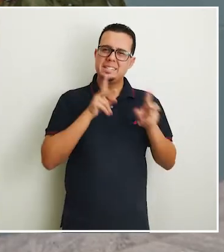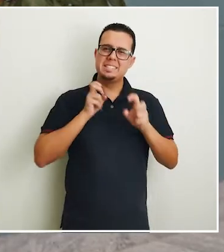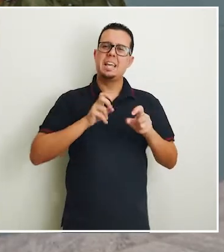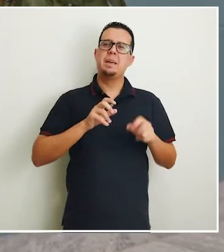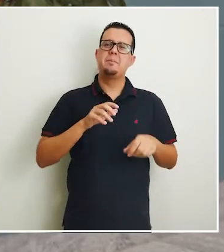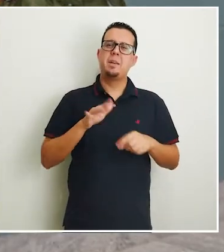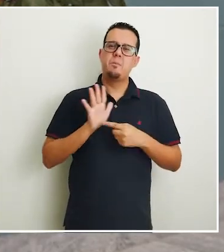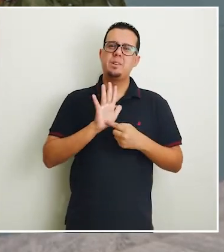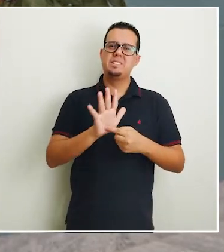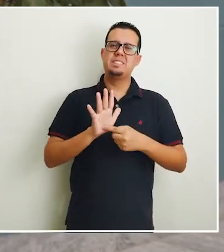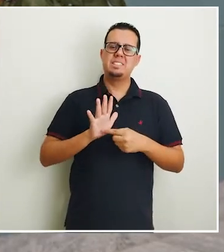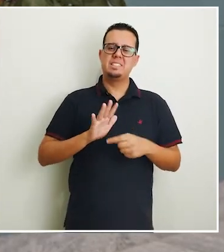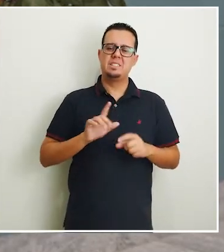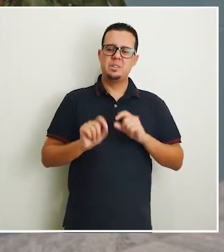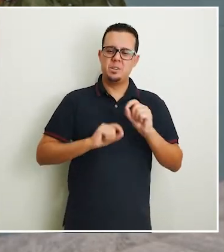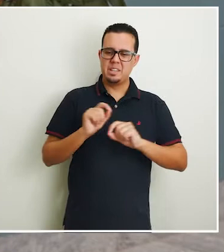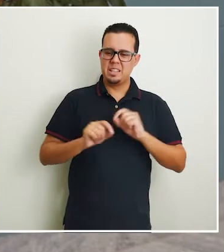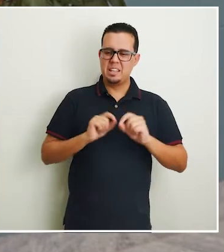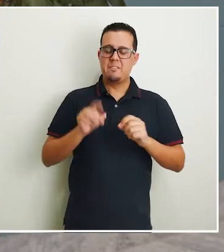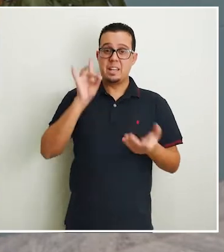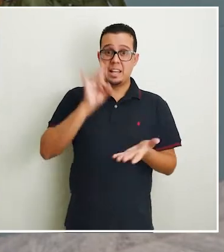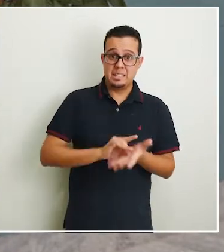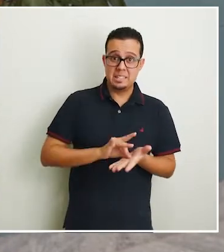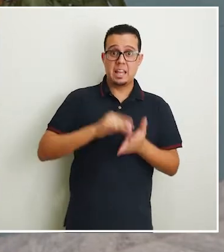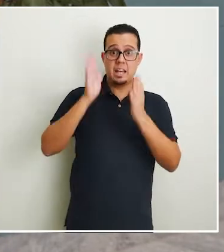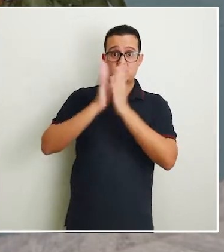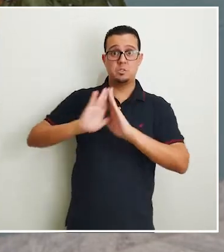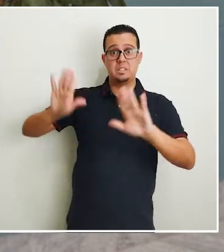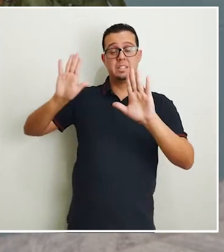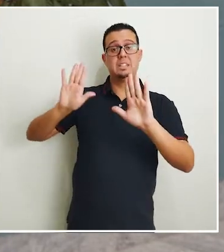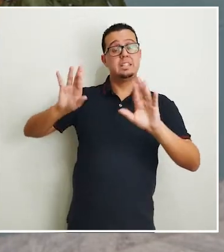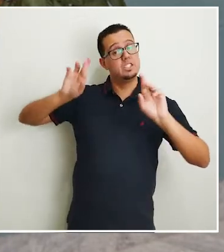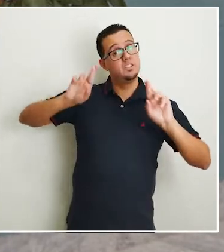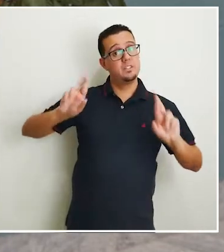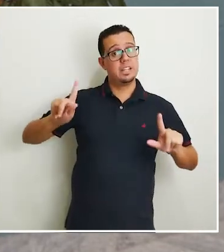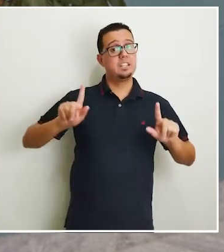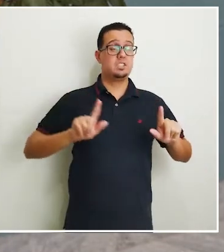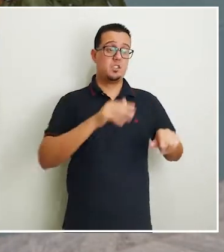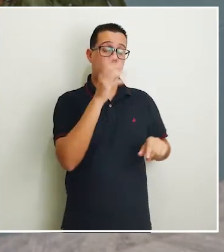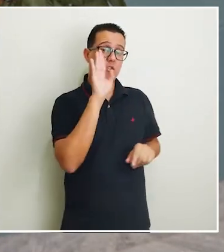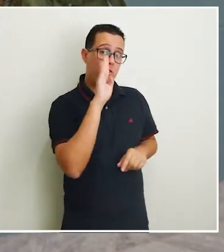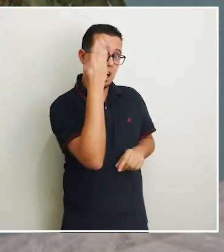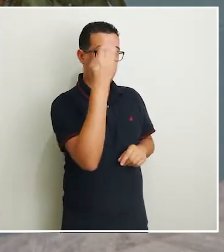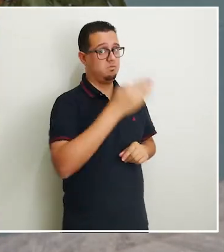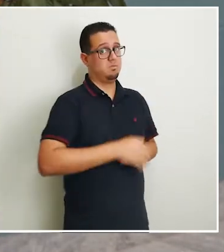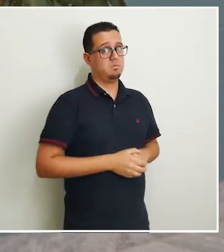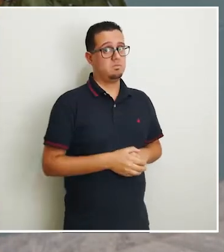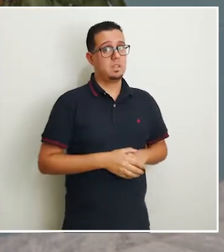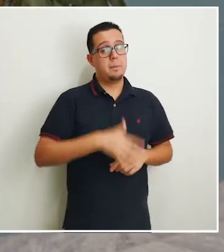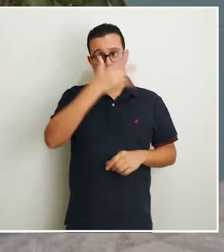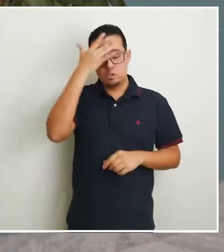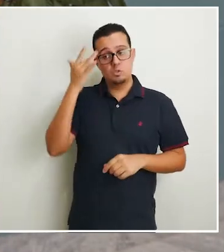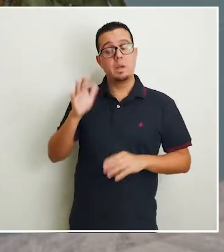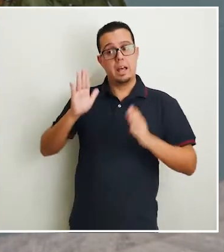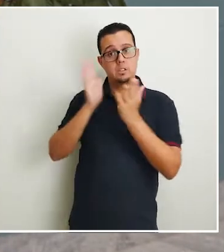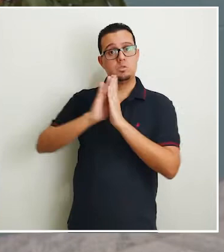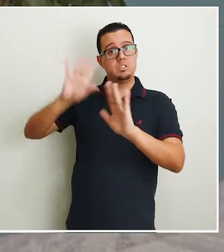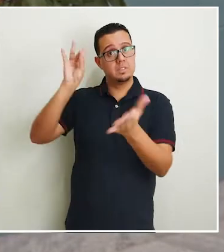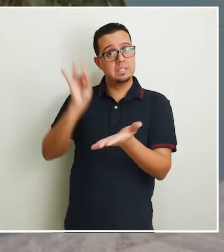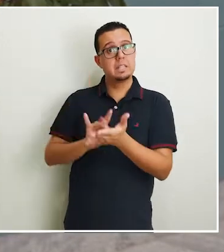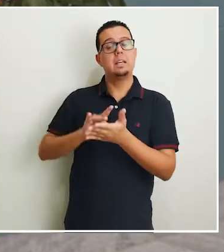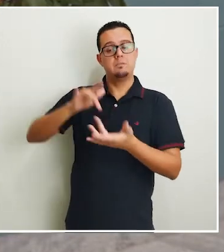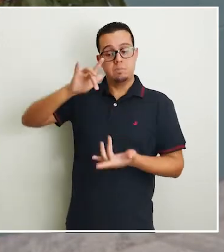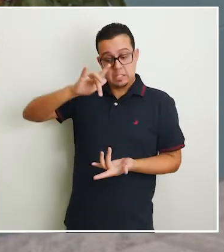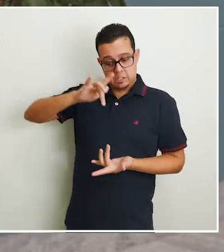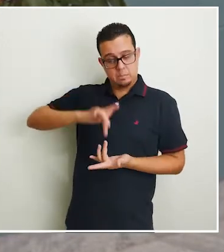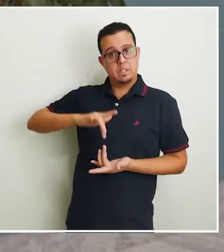que verdadeiros adoradores se distinguem de falsos adoradores. Que os legítimos adoradores adoram em